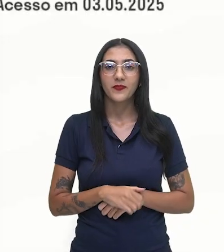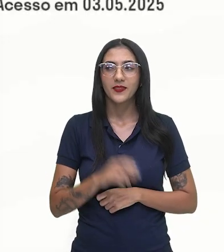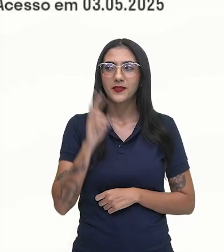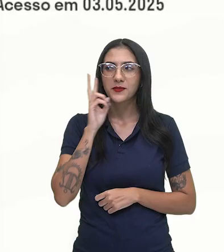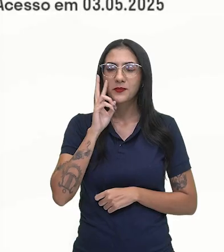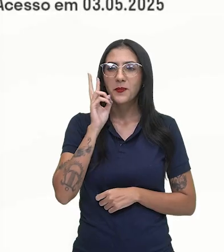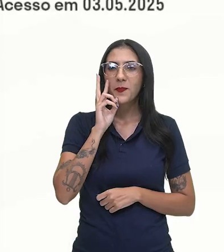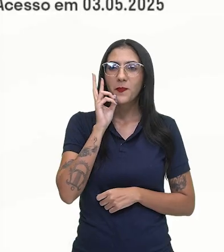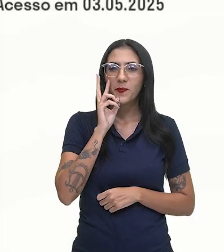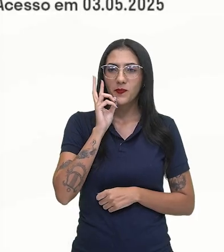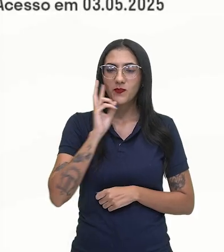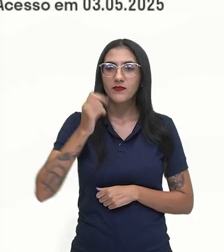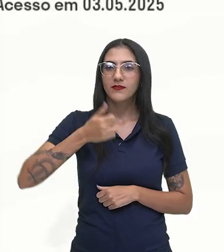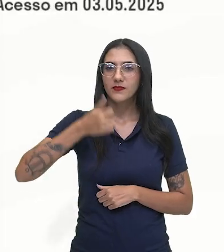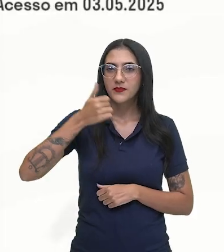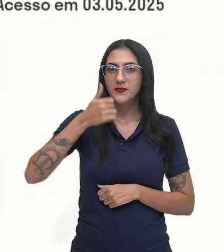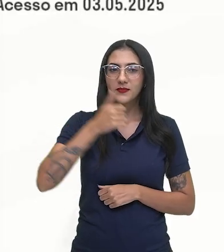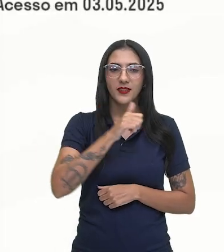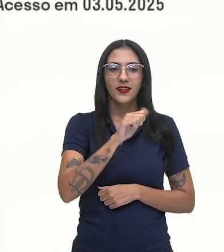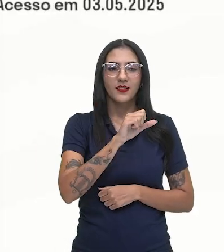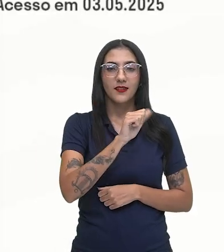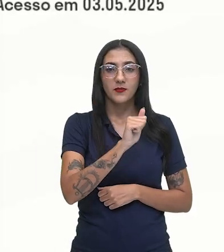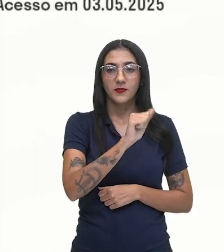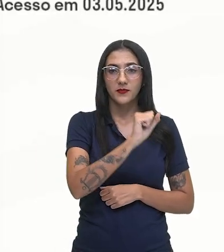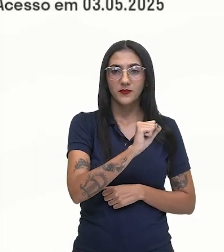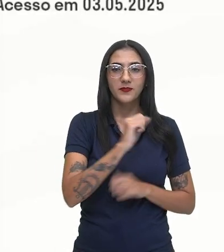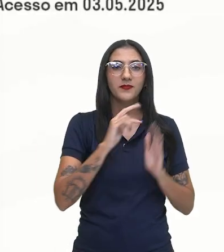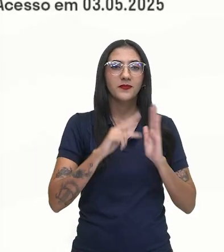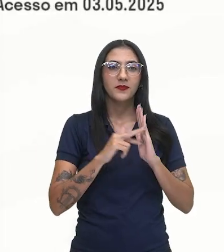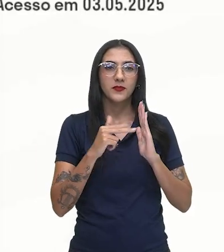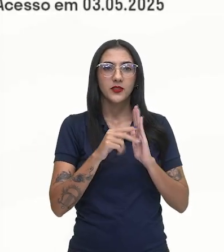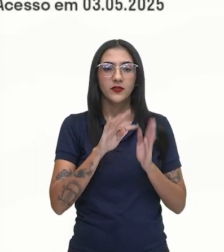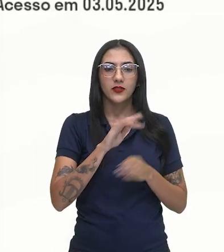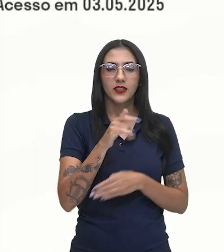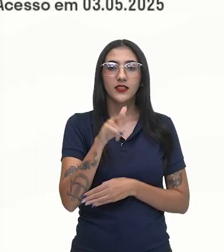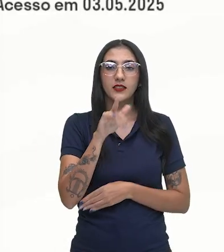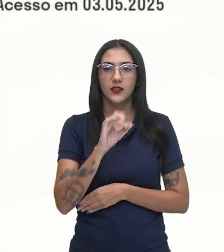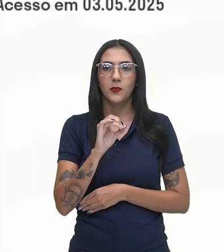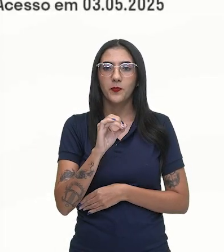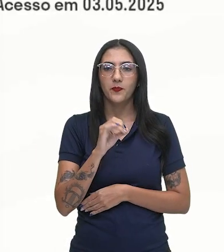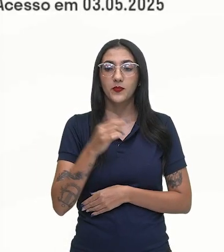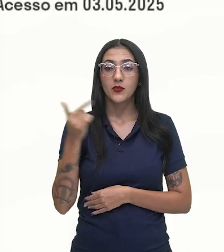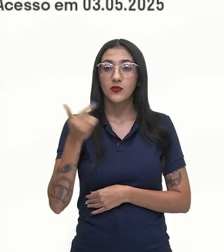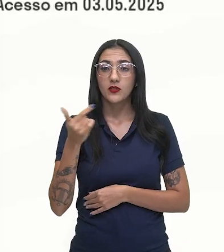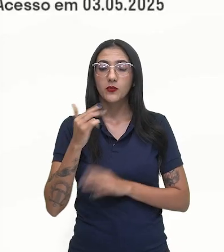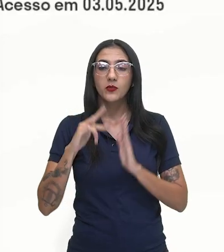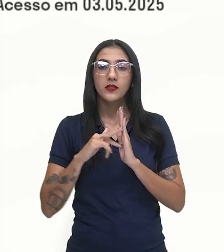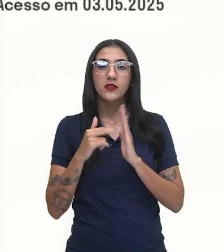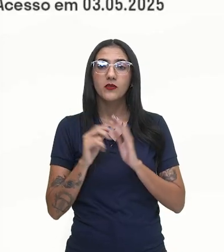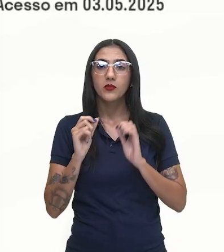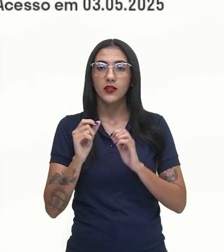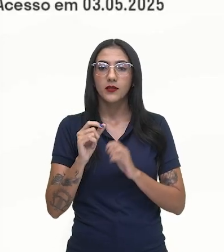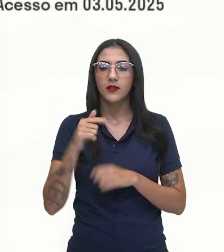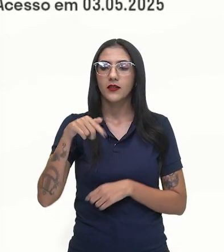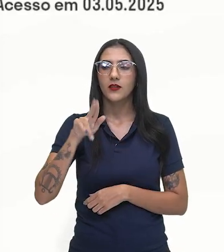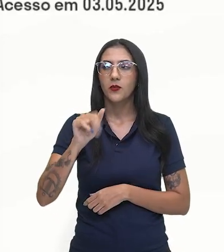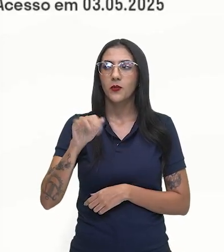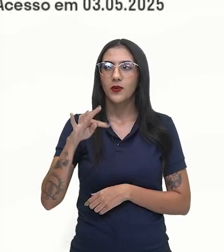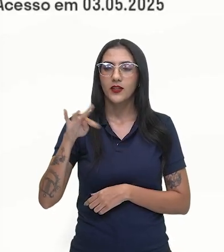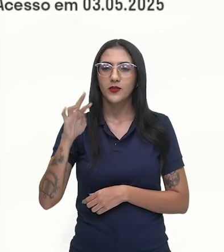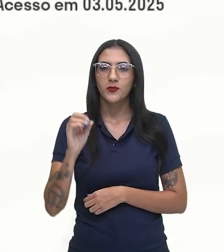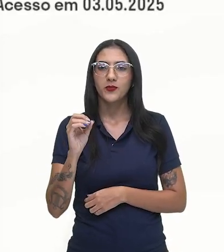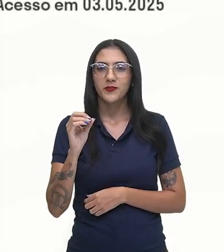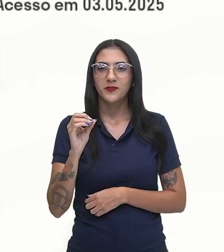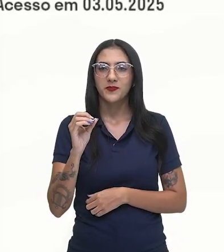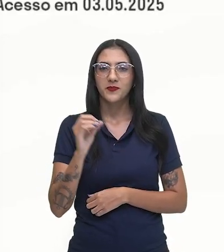primeiro as significa o quê? Tão. E o segundo as significa quanto,